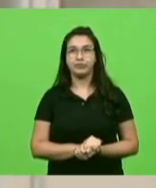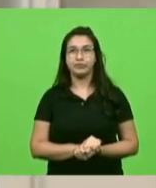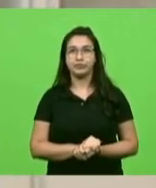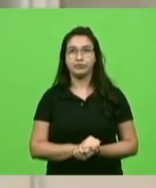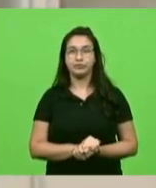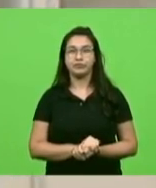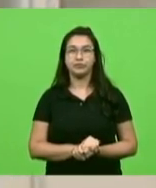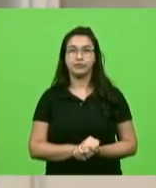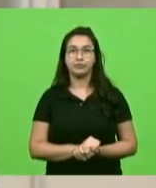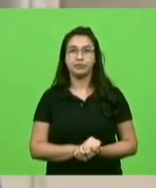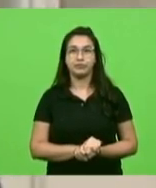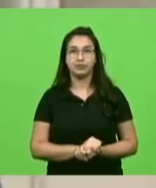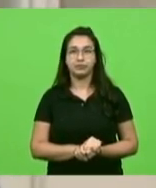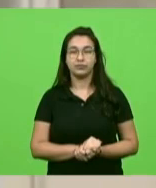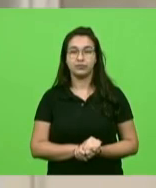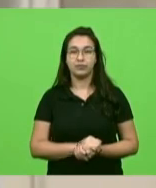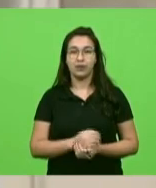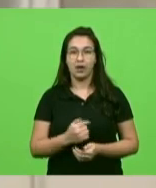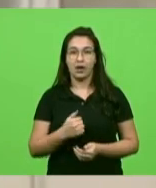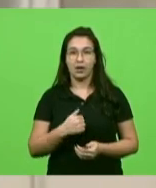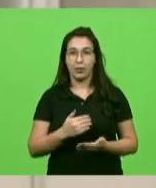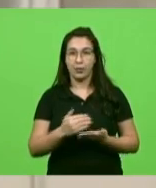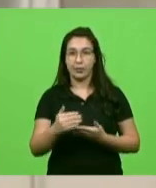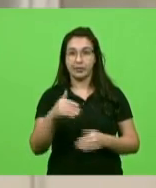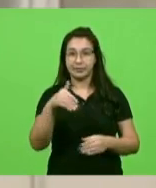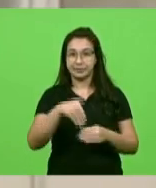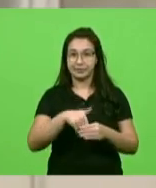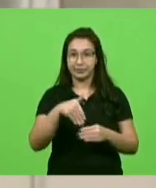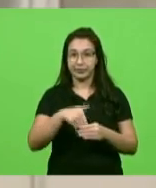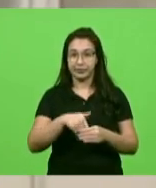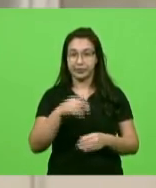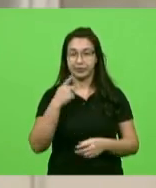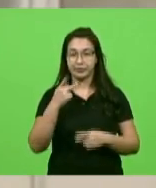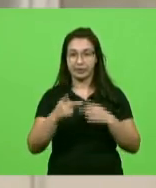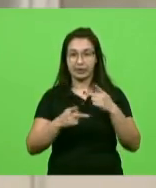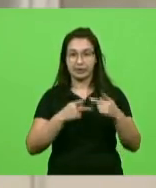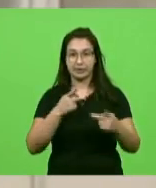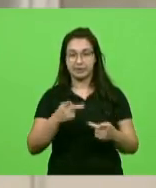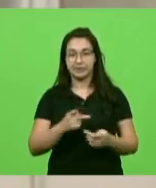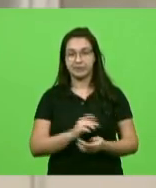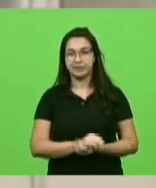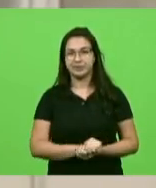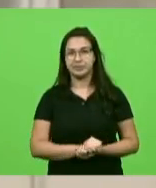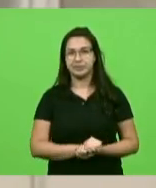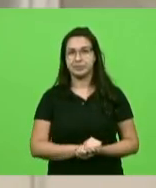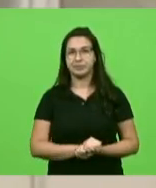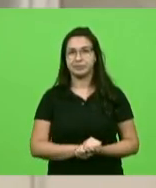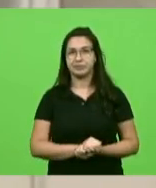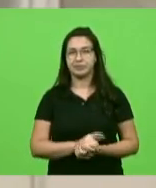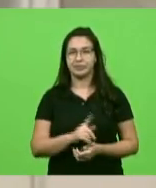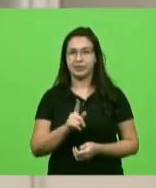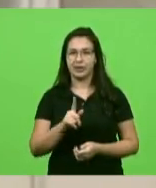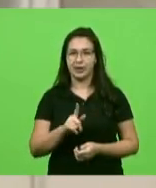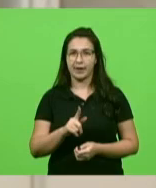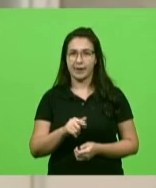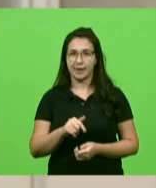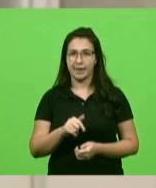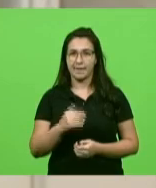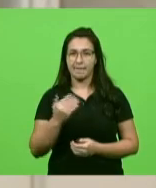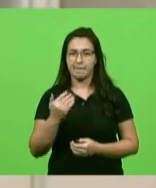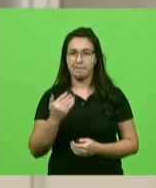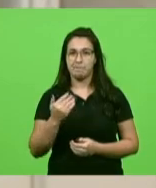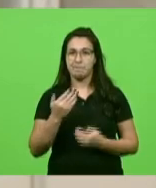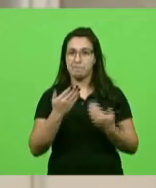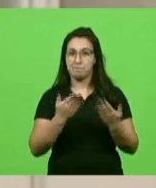na apresentação do voto E no caso concreto que ora se examina